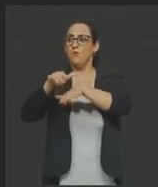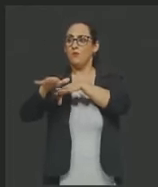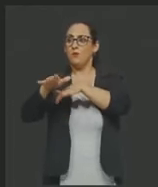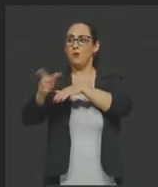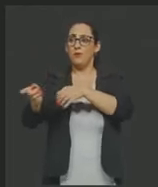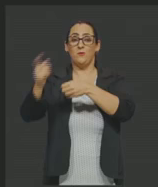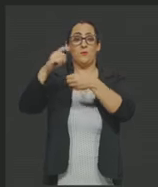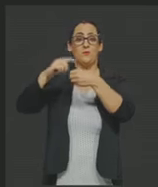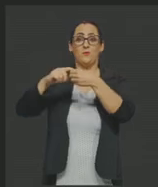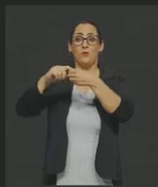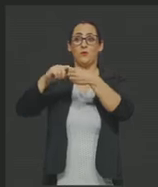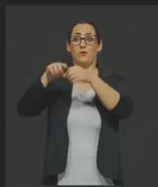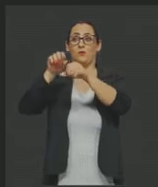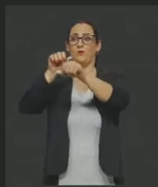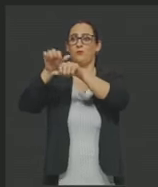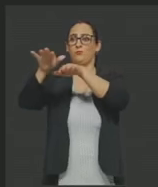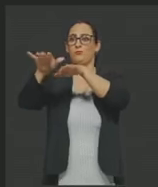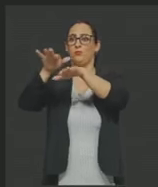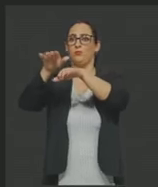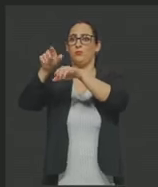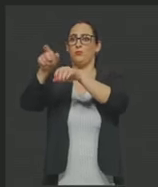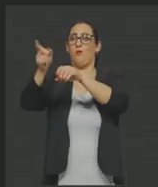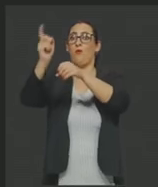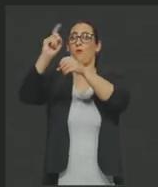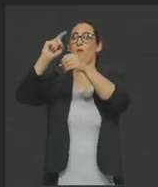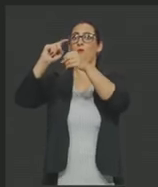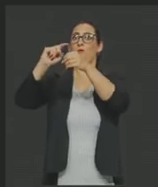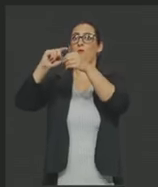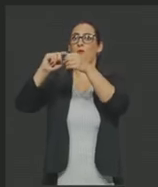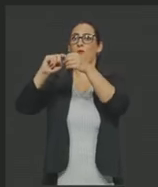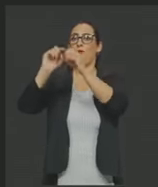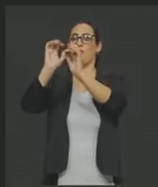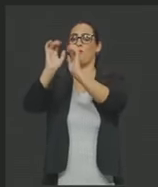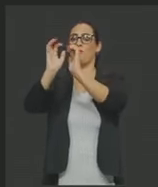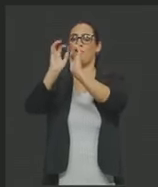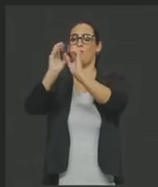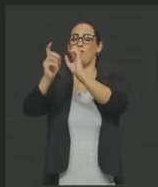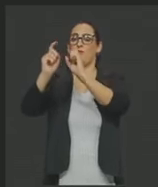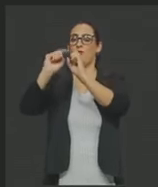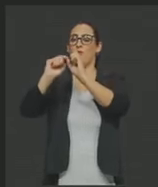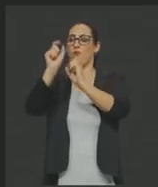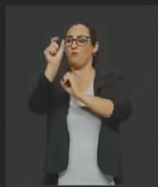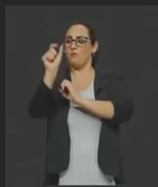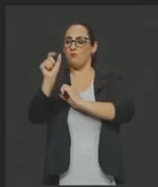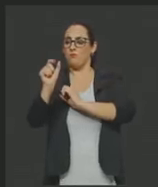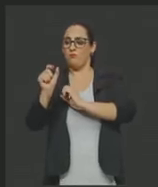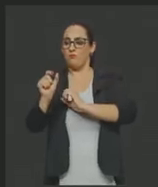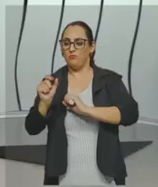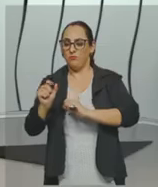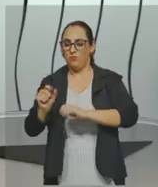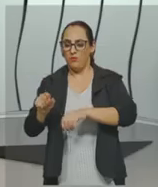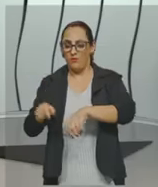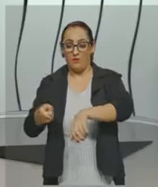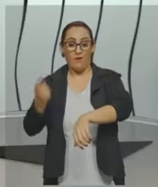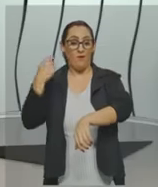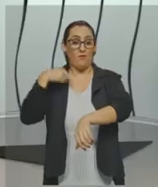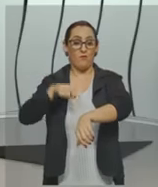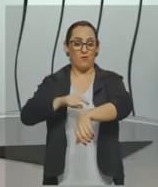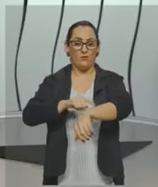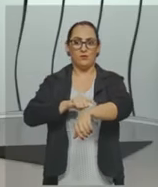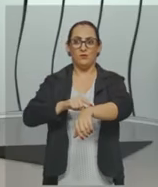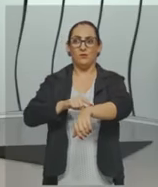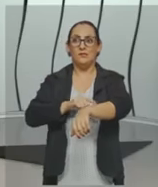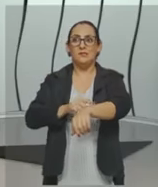vai voltar aqui pela coluna vertebral, passando na medula, até chegar no meu músculo com uma resposta. Então, sobe um